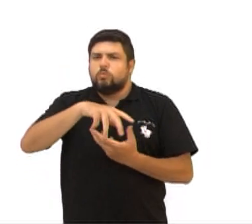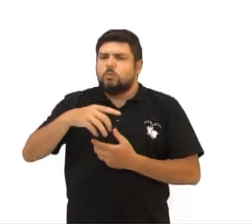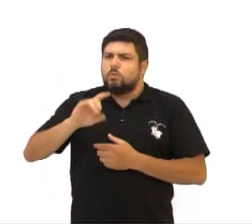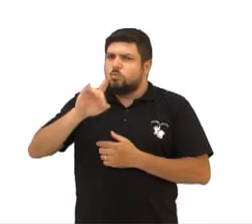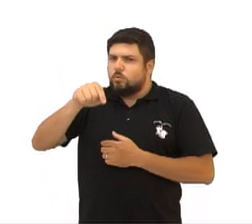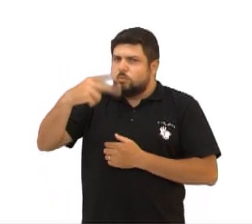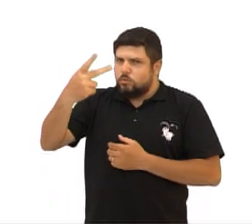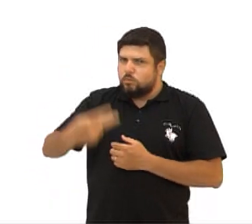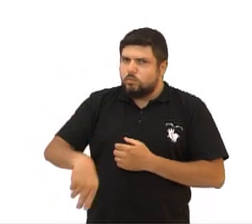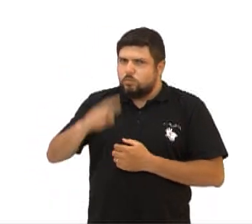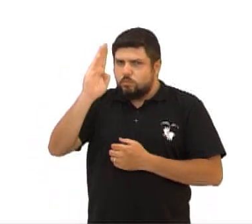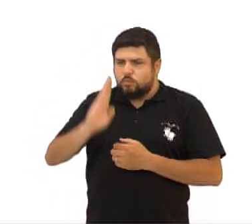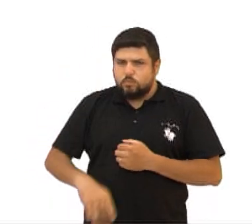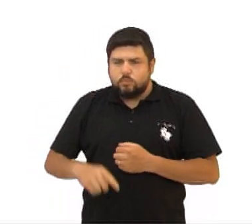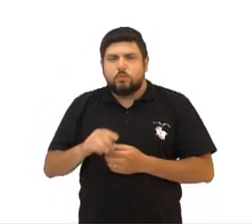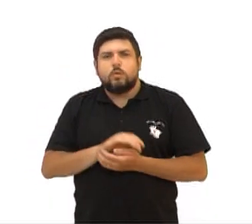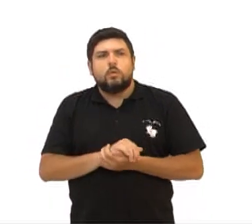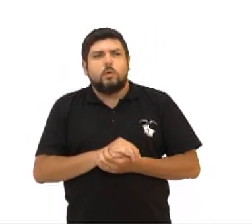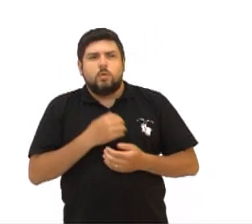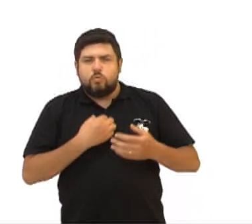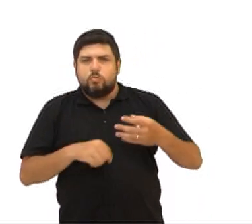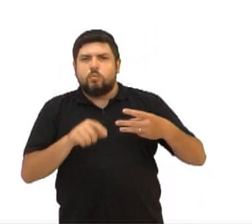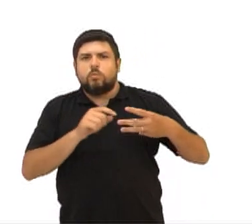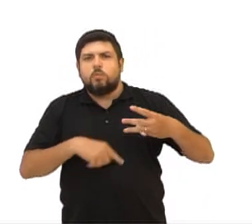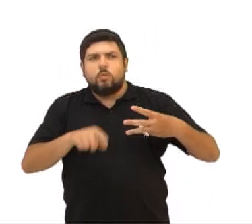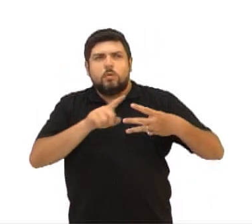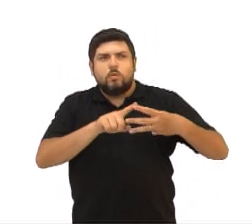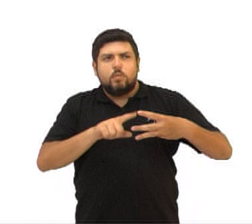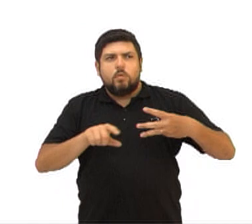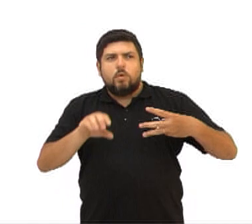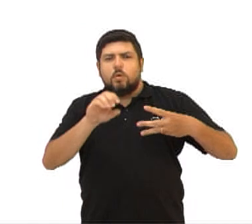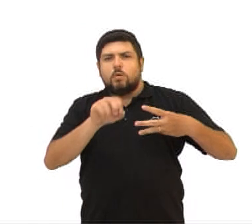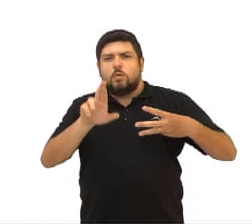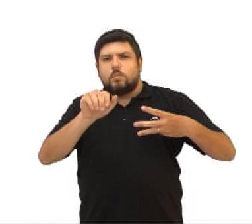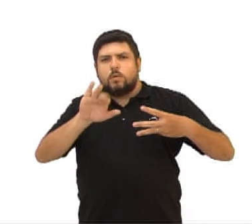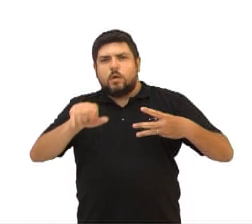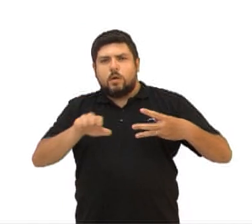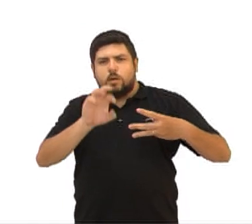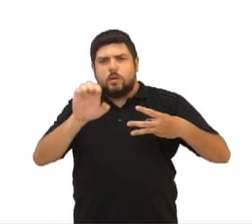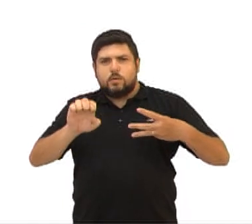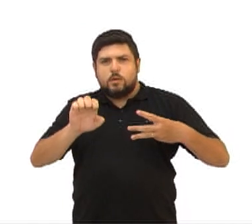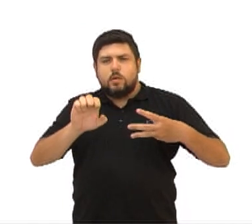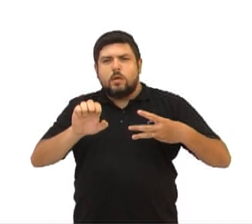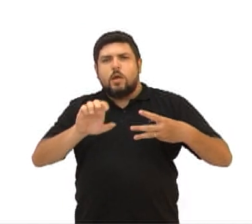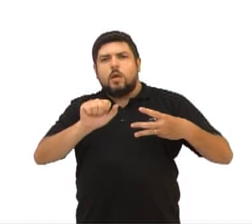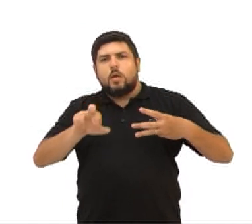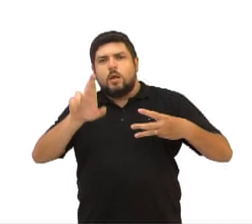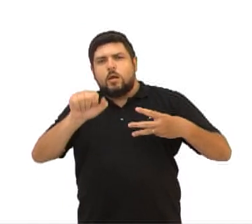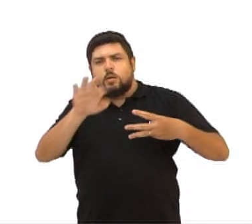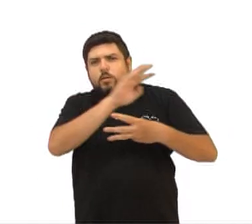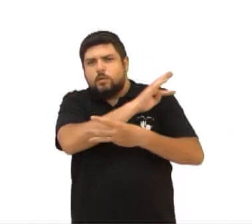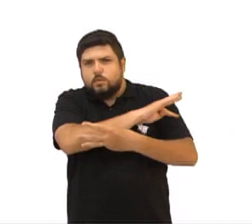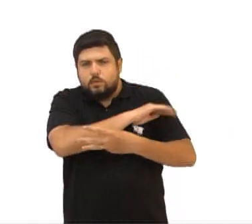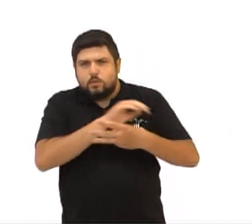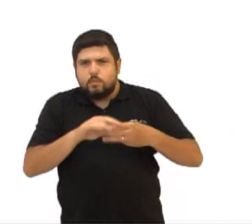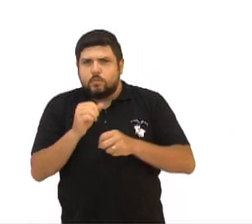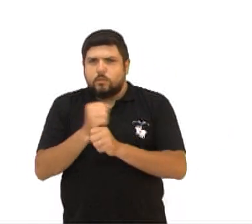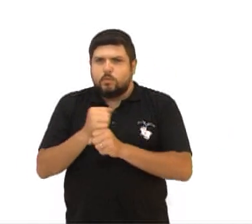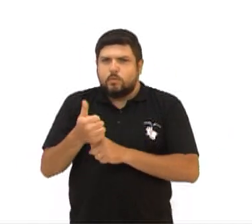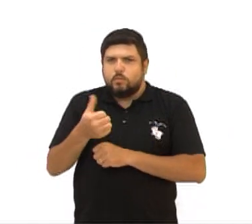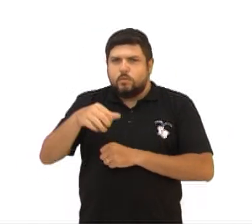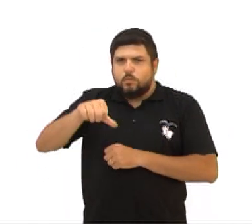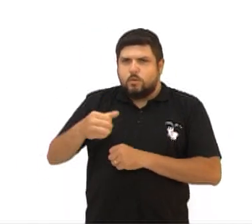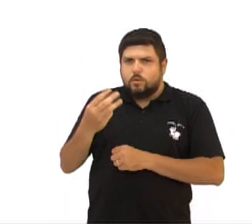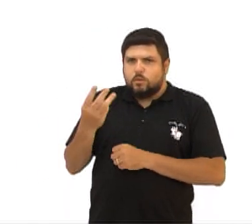Brasil. A obra de arte na era de sua reprodutibilidade técnica, que data de 1936, que é o nosso